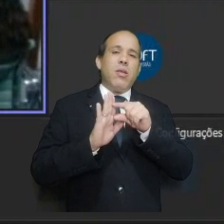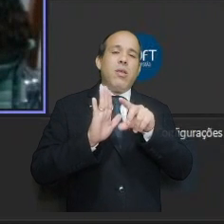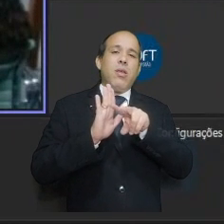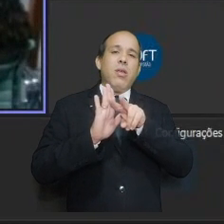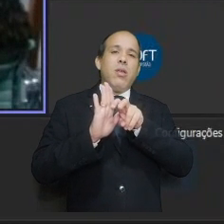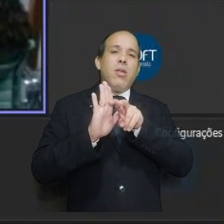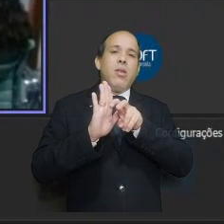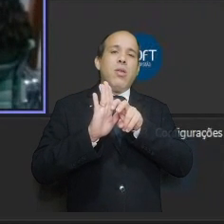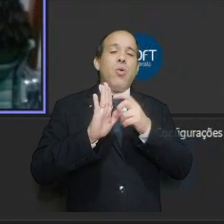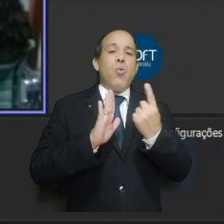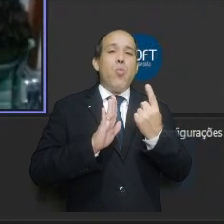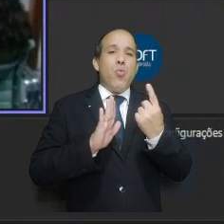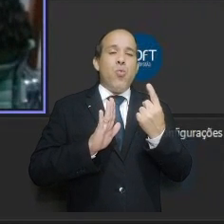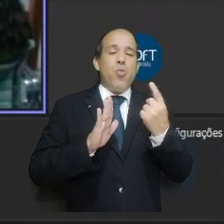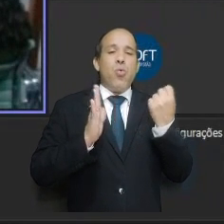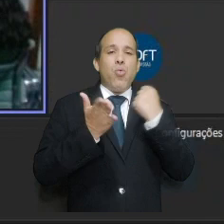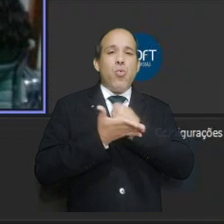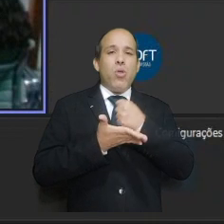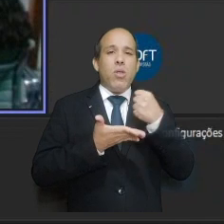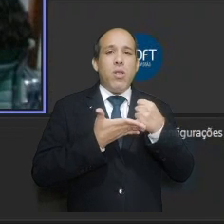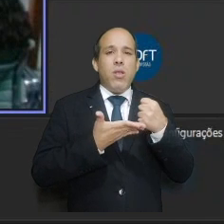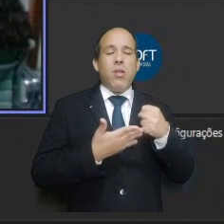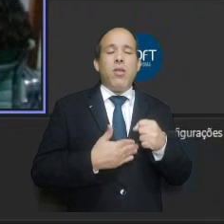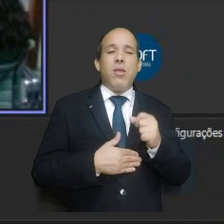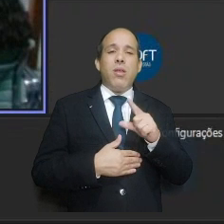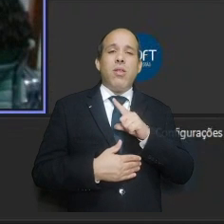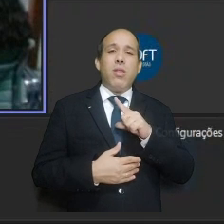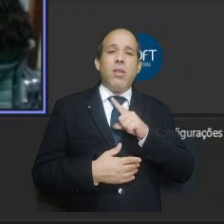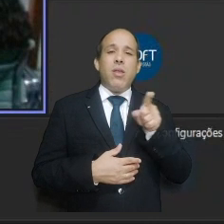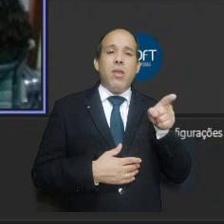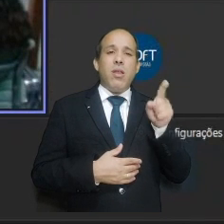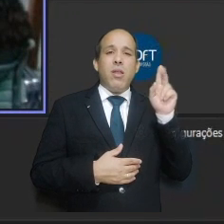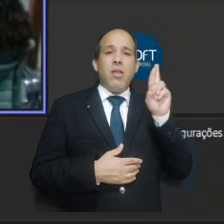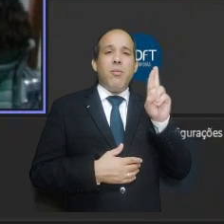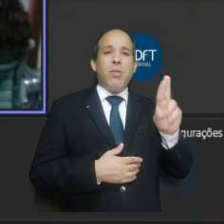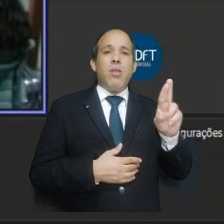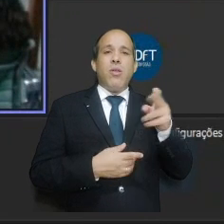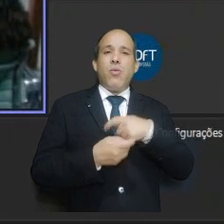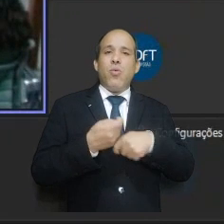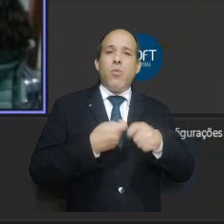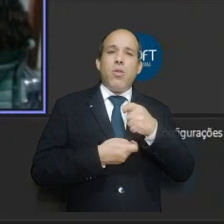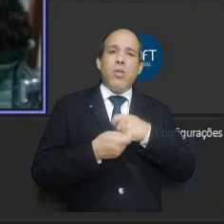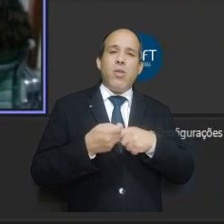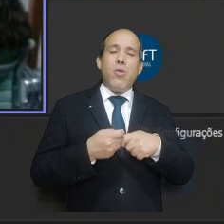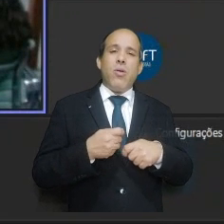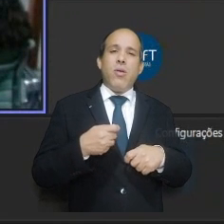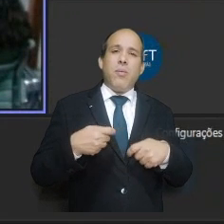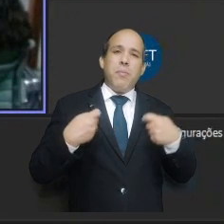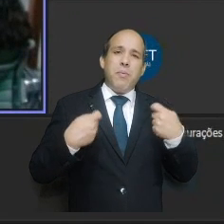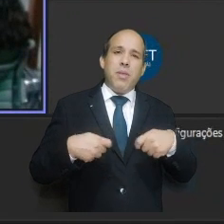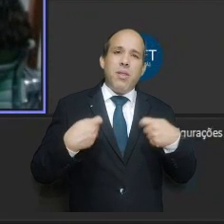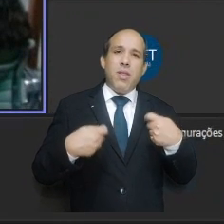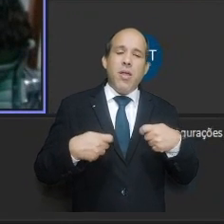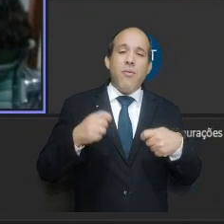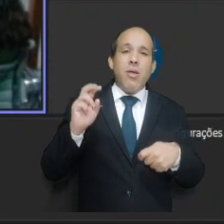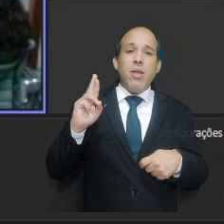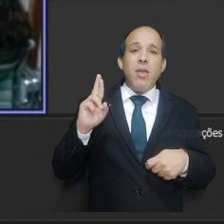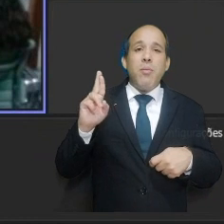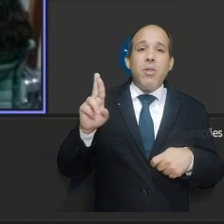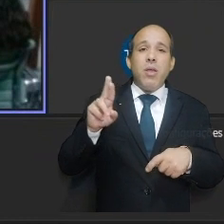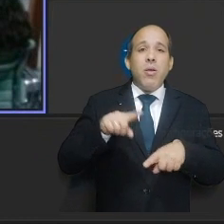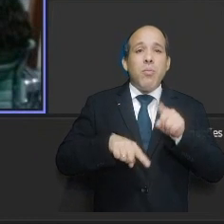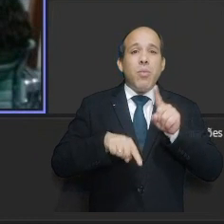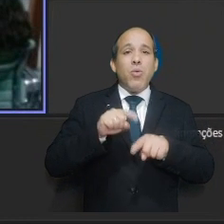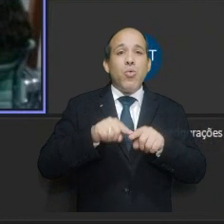consta a cláusula 1 do contrato, que demonstra que o representante comercial teria